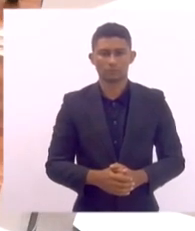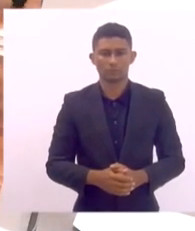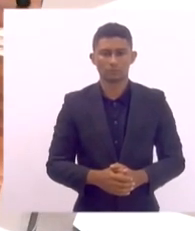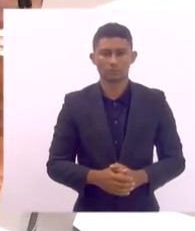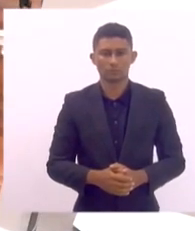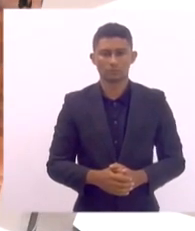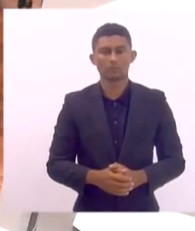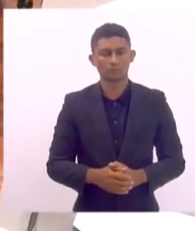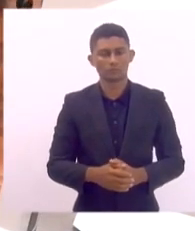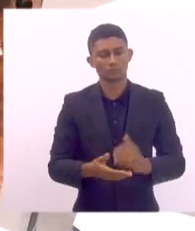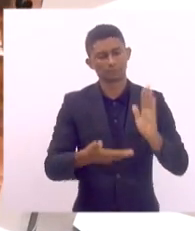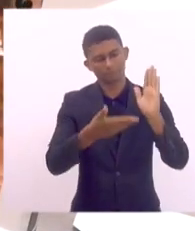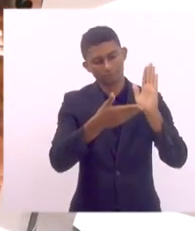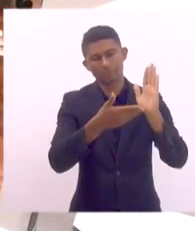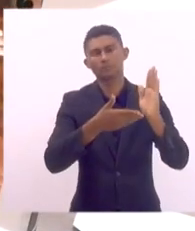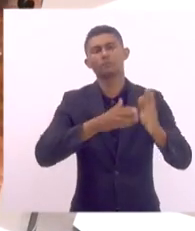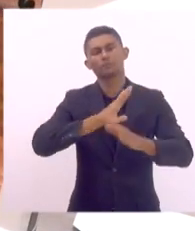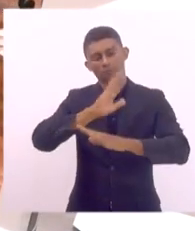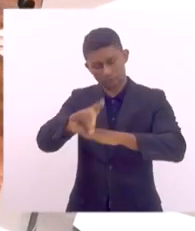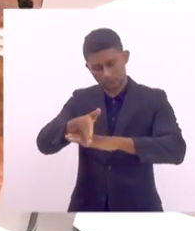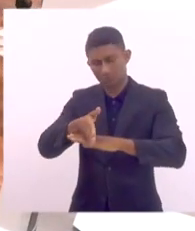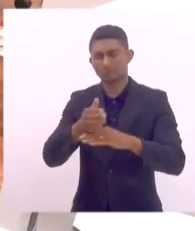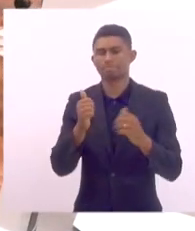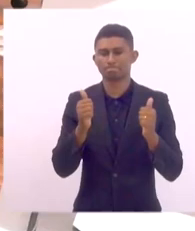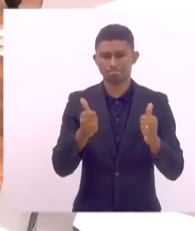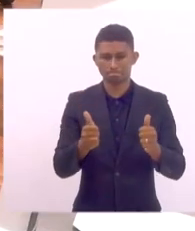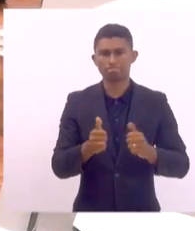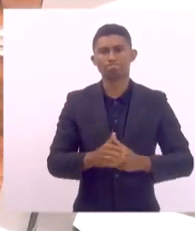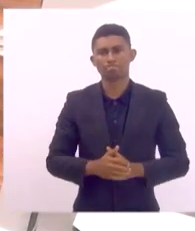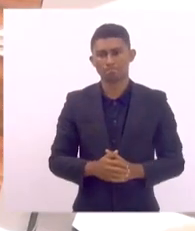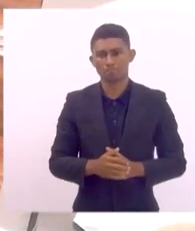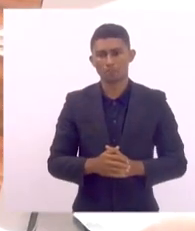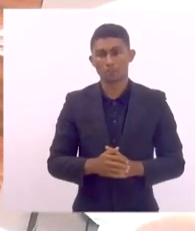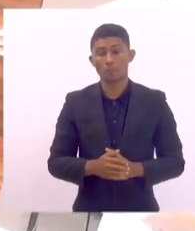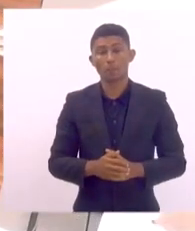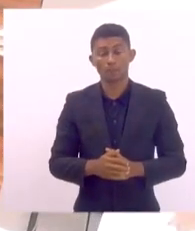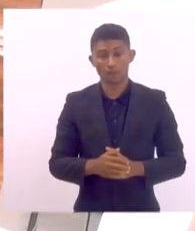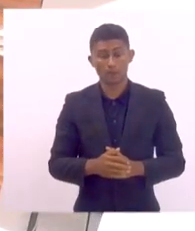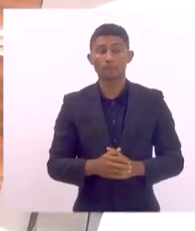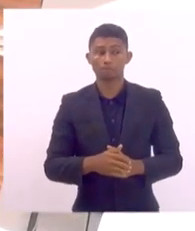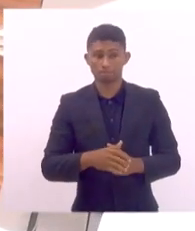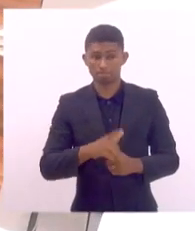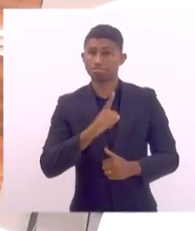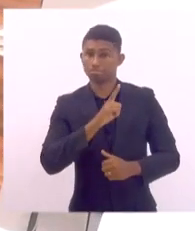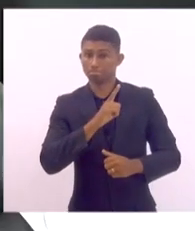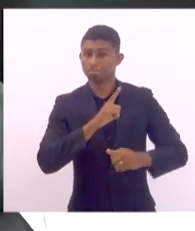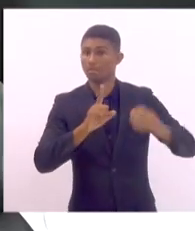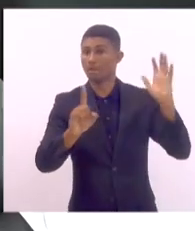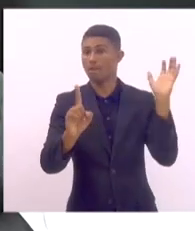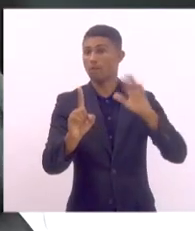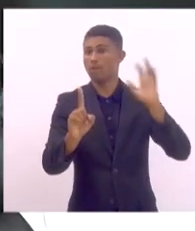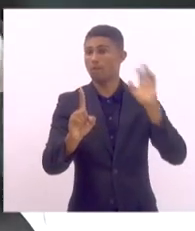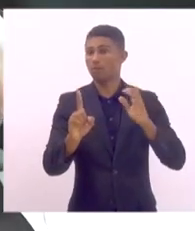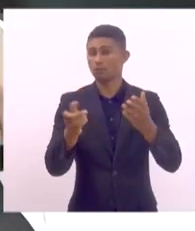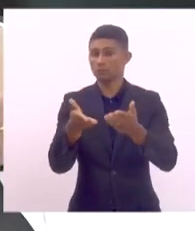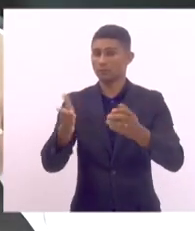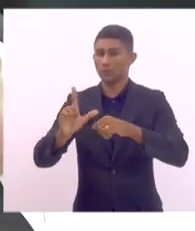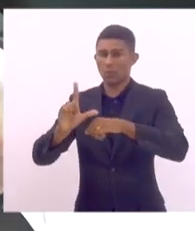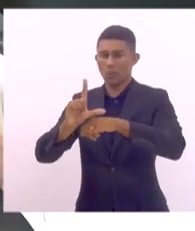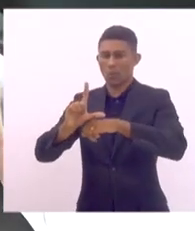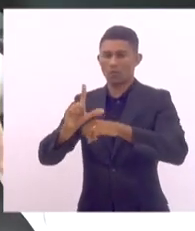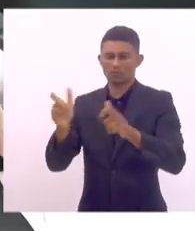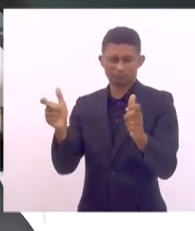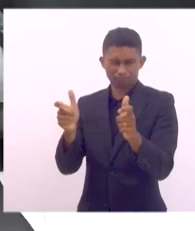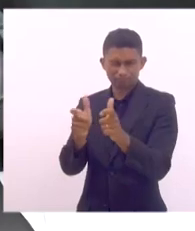Reverso. Vamos derrubar. Pronto, vamos derrubar. Porque Rodrigo, existe um impacto para o pequeno comerciante. Quando a lei